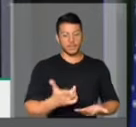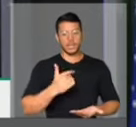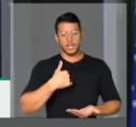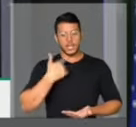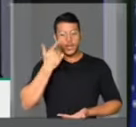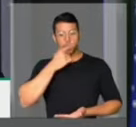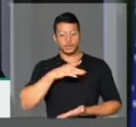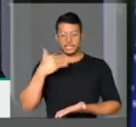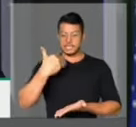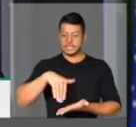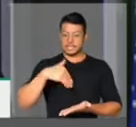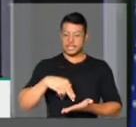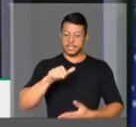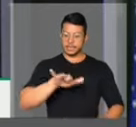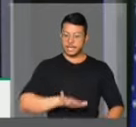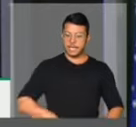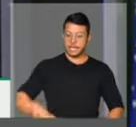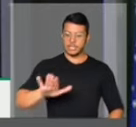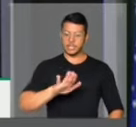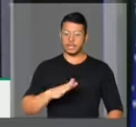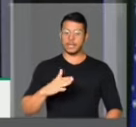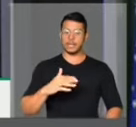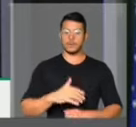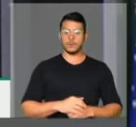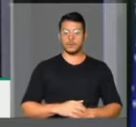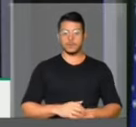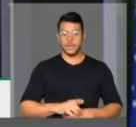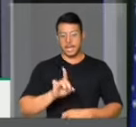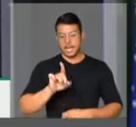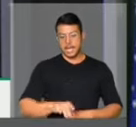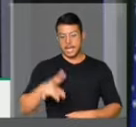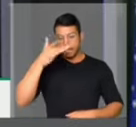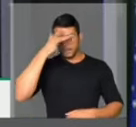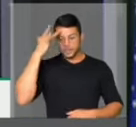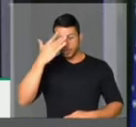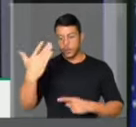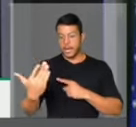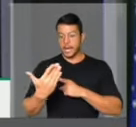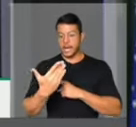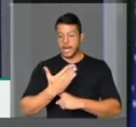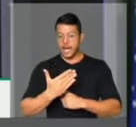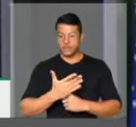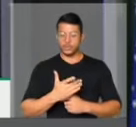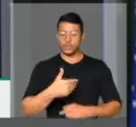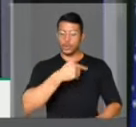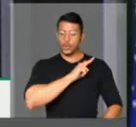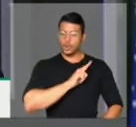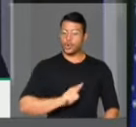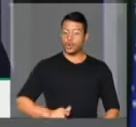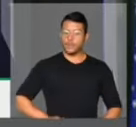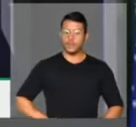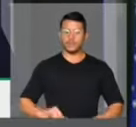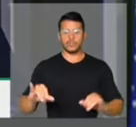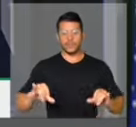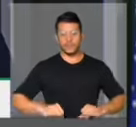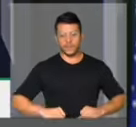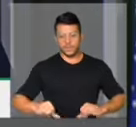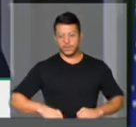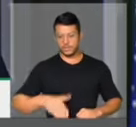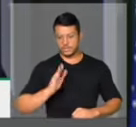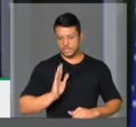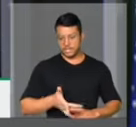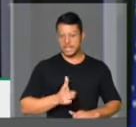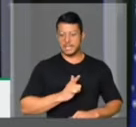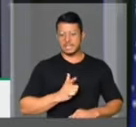de esporte, após o impeachment da presidente Dilma, uma pessoa com capacidade de governar por um estado tão sofrido que teve os